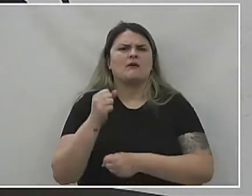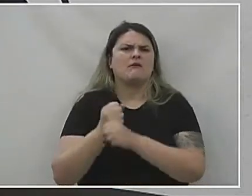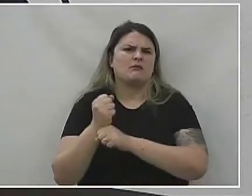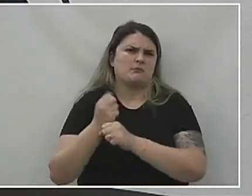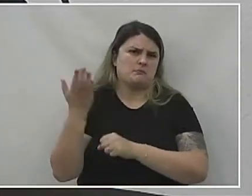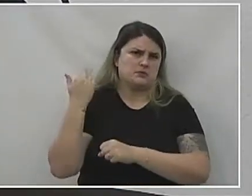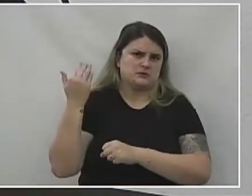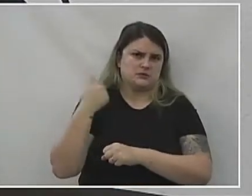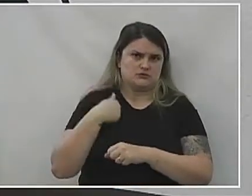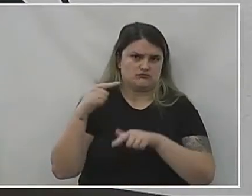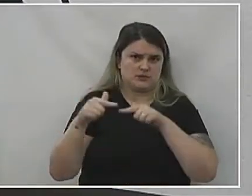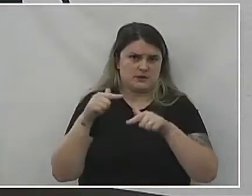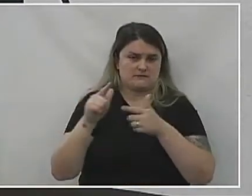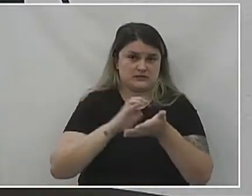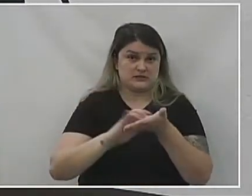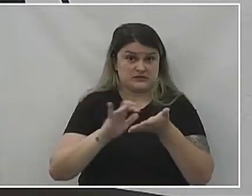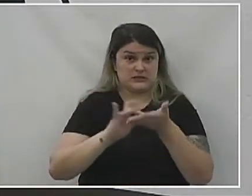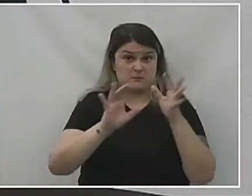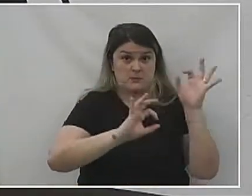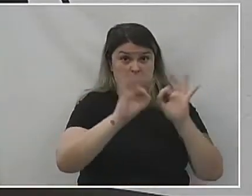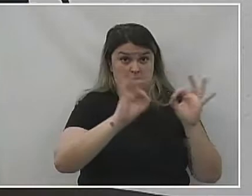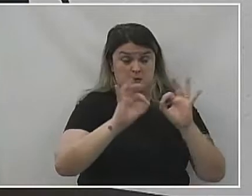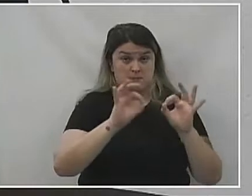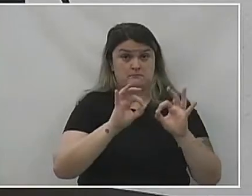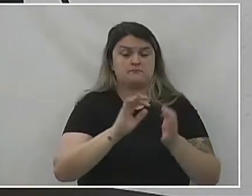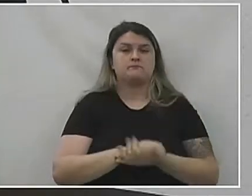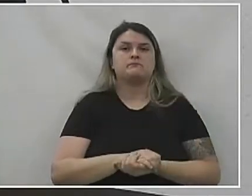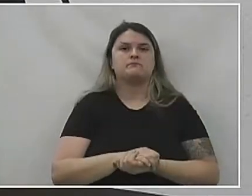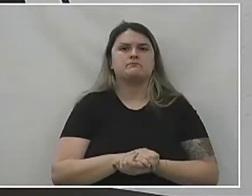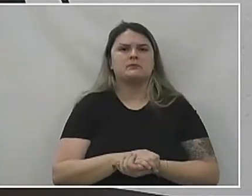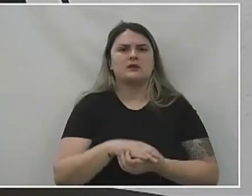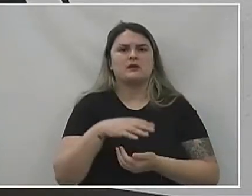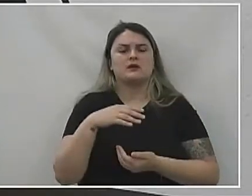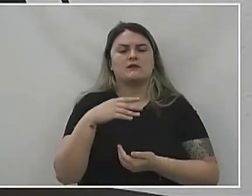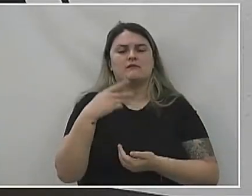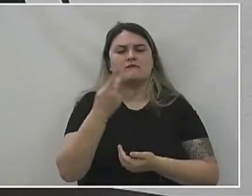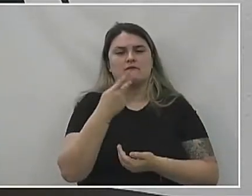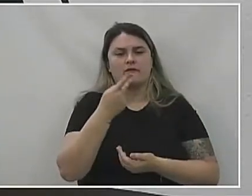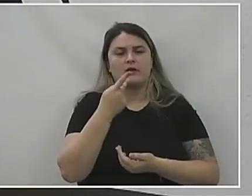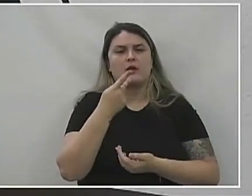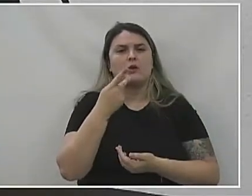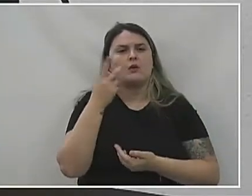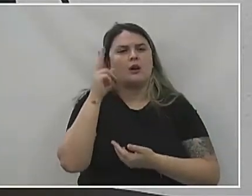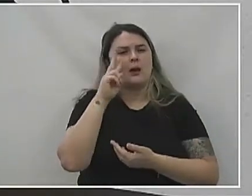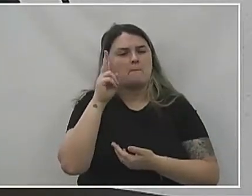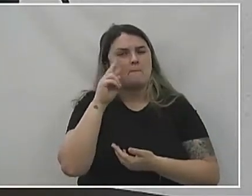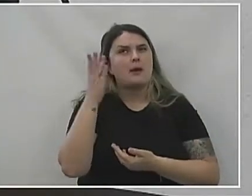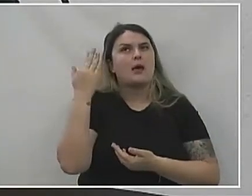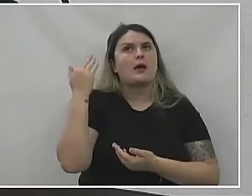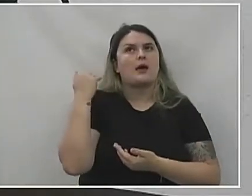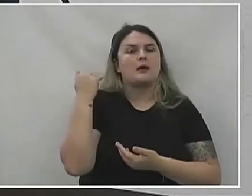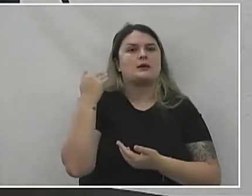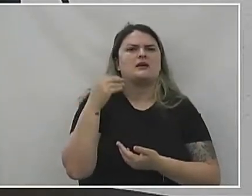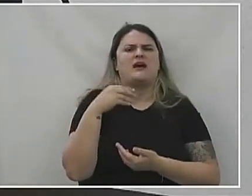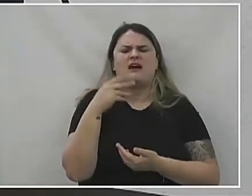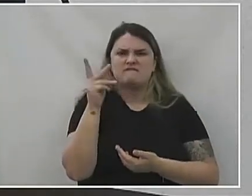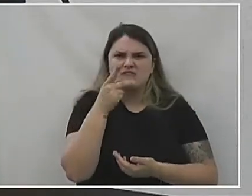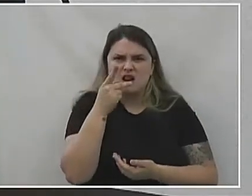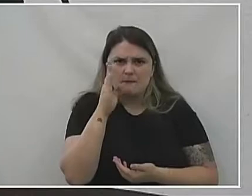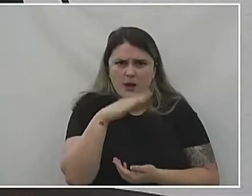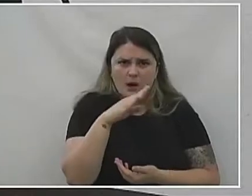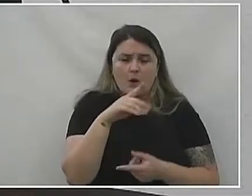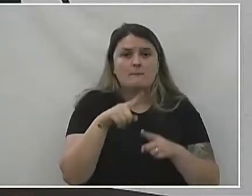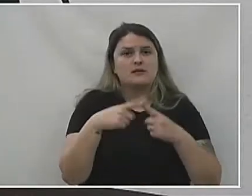passada e e e aí quando eu digo para grande hombridade da gente é falar mal mas também